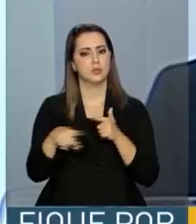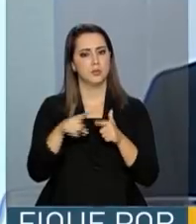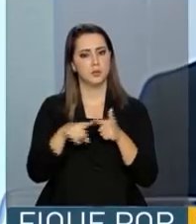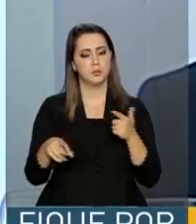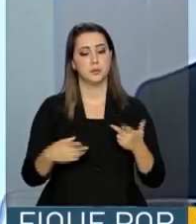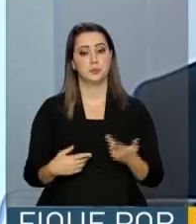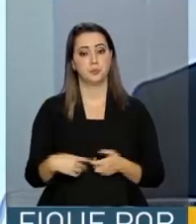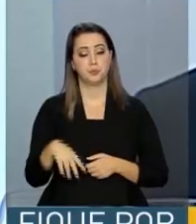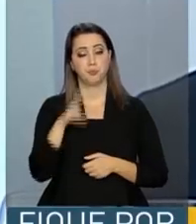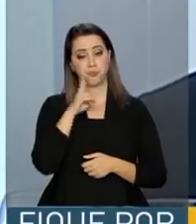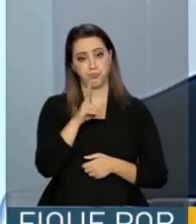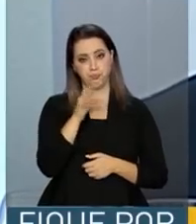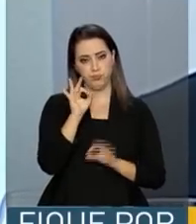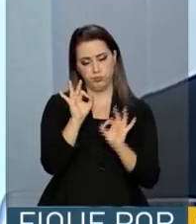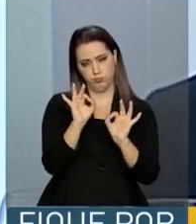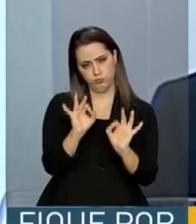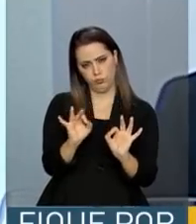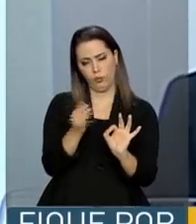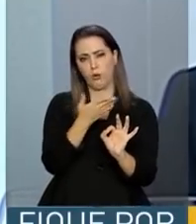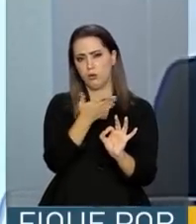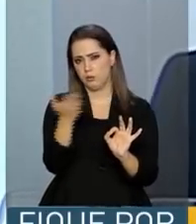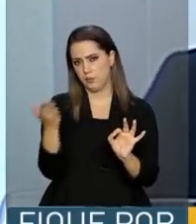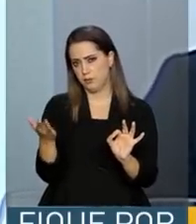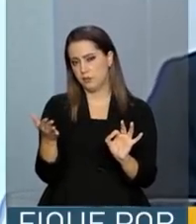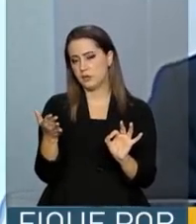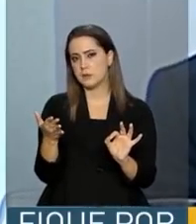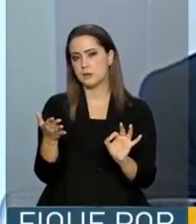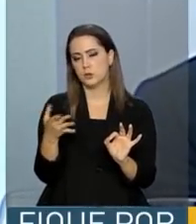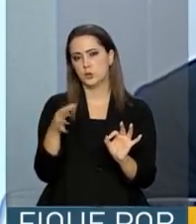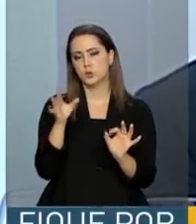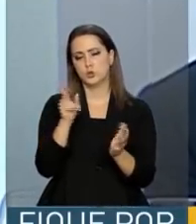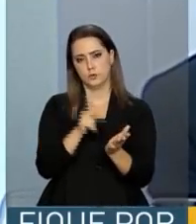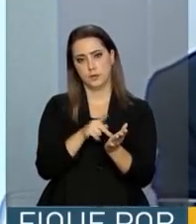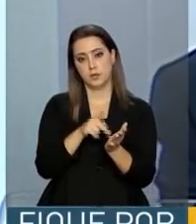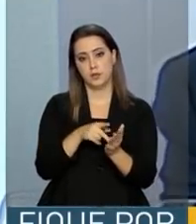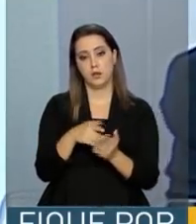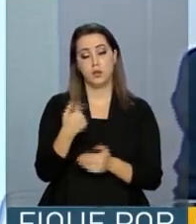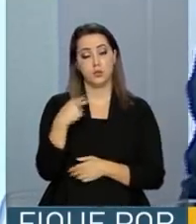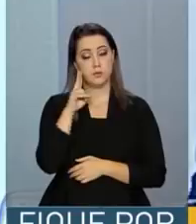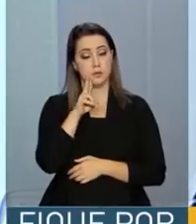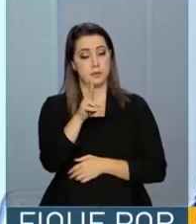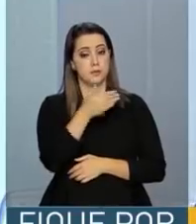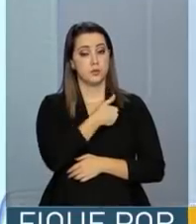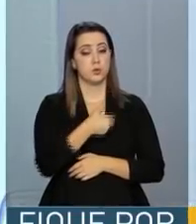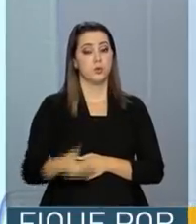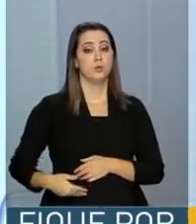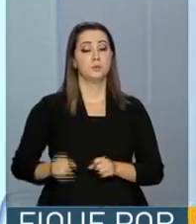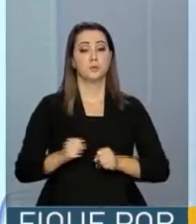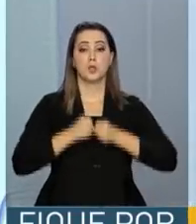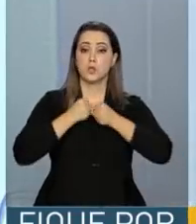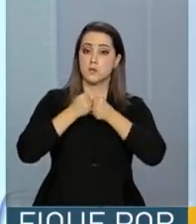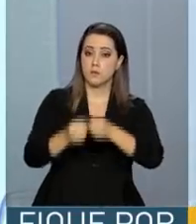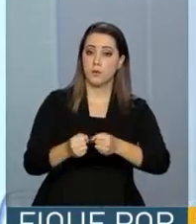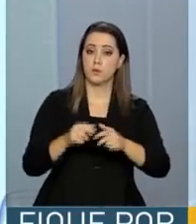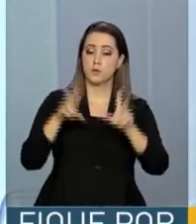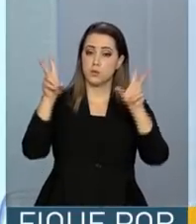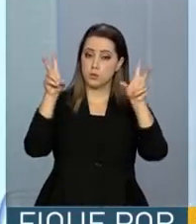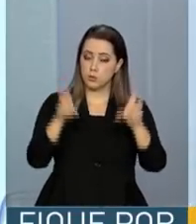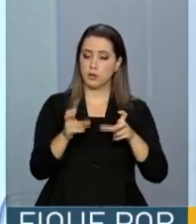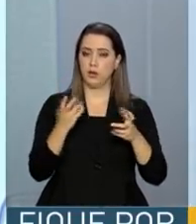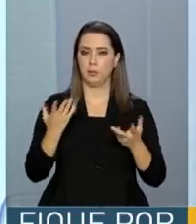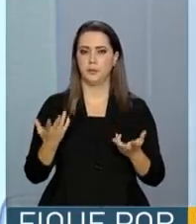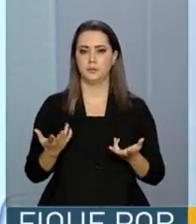eu digo isso com muita franqueza e você percebe que o governo está muito empenhado nessa matéria mas de vez em quando